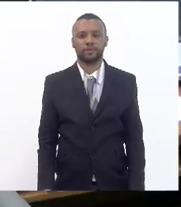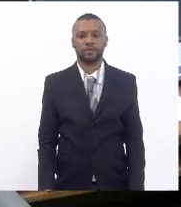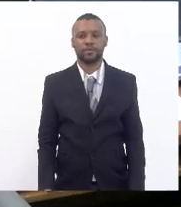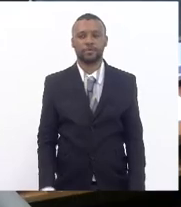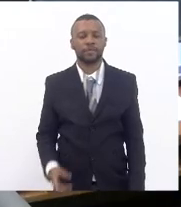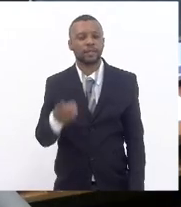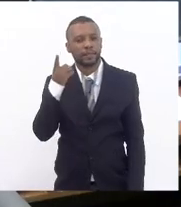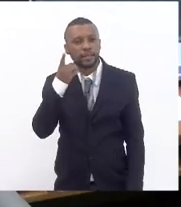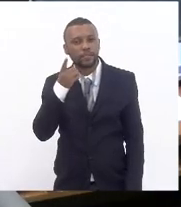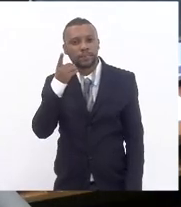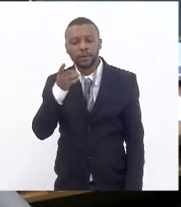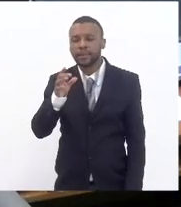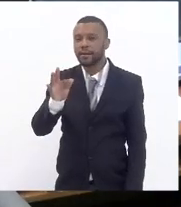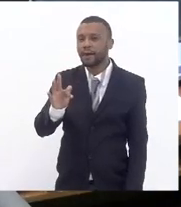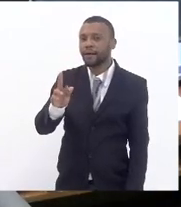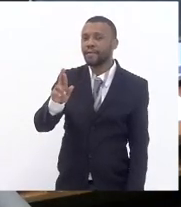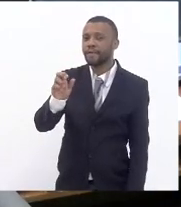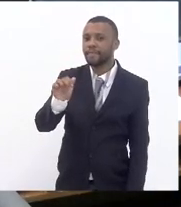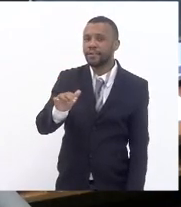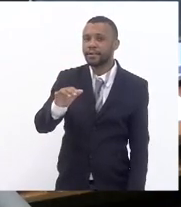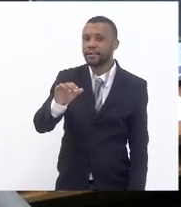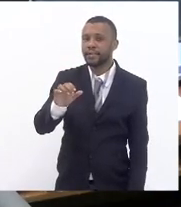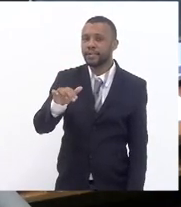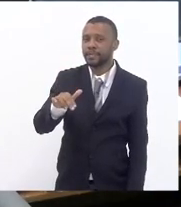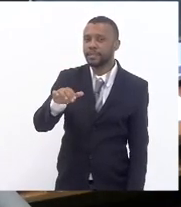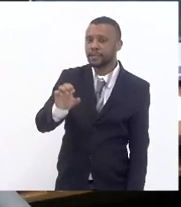Deputada Franciane Mota.